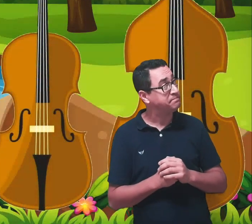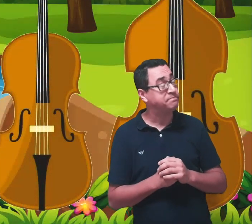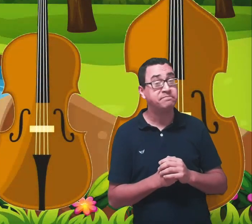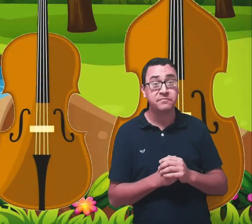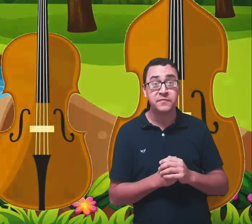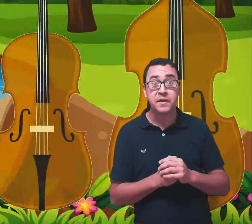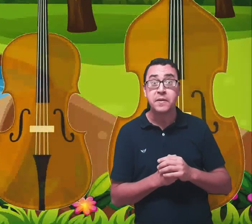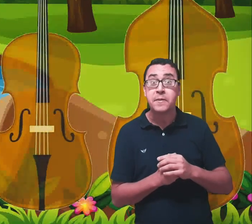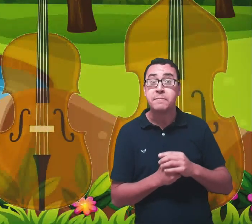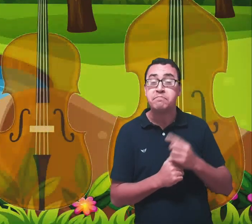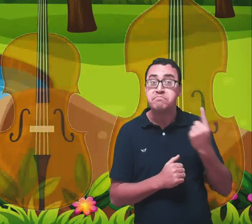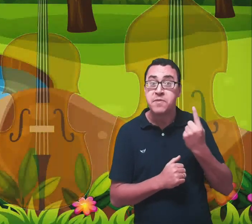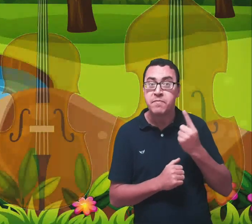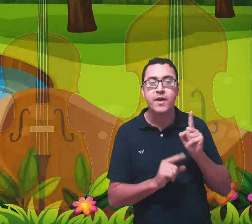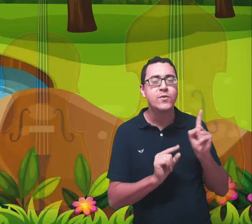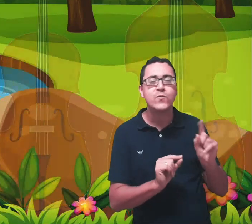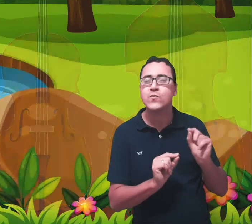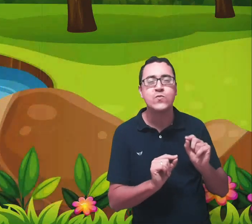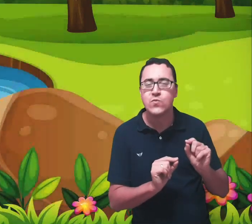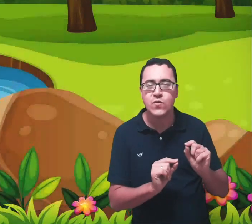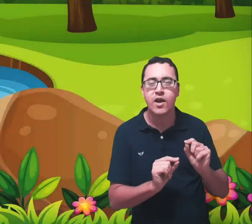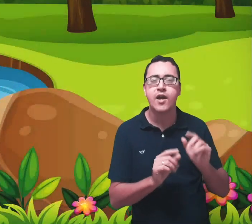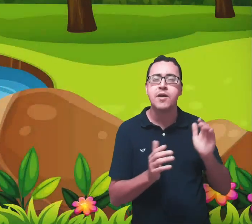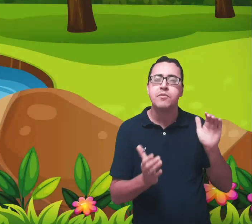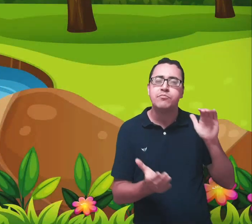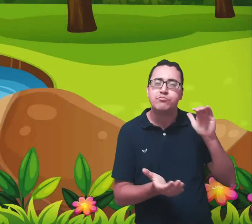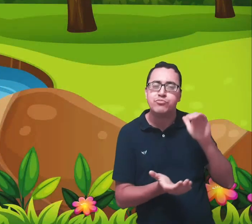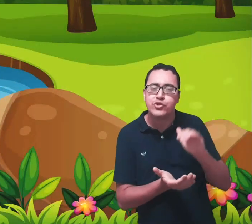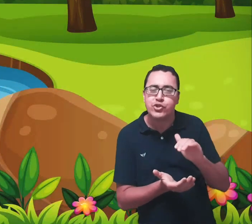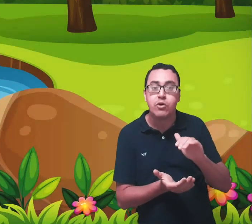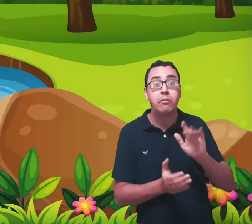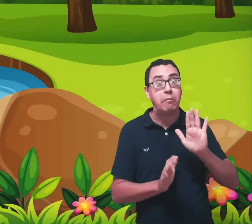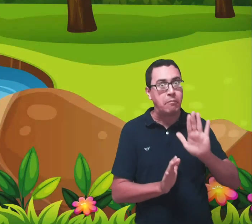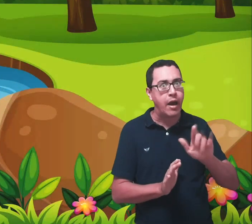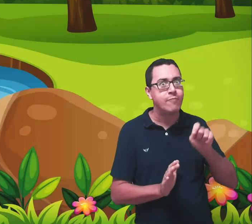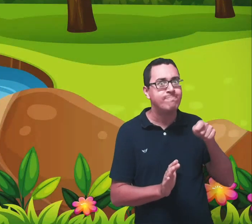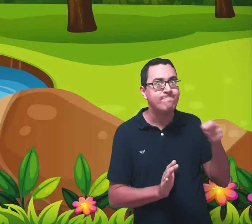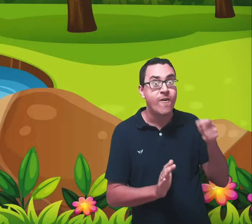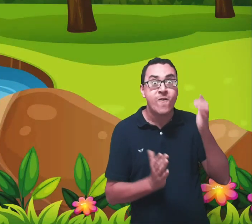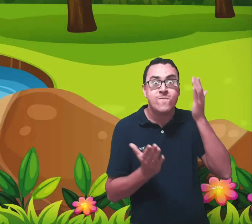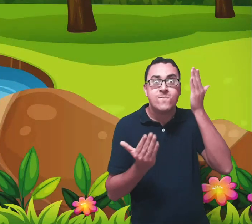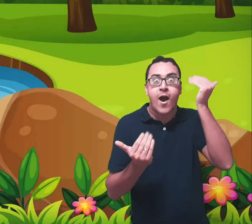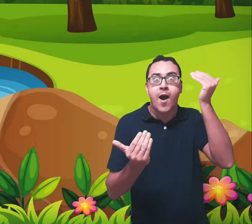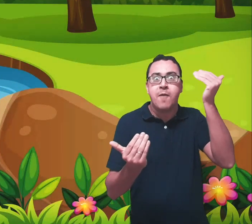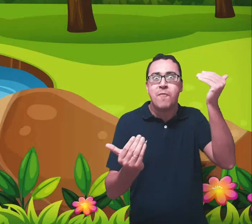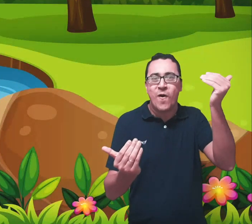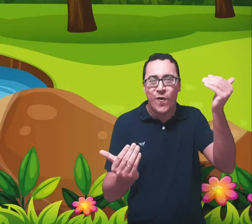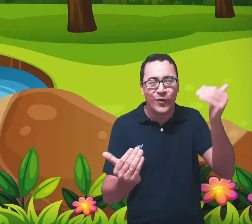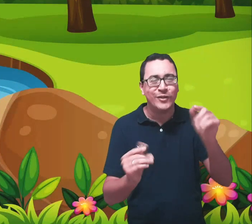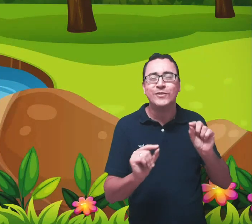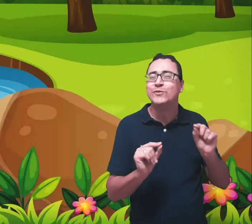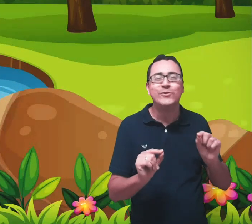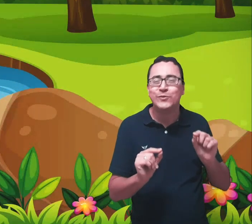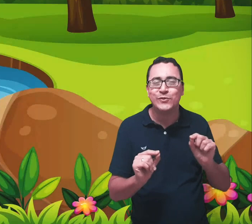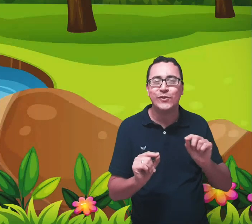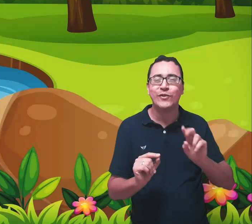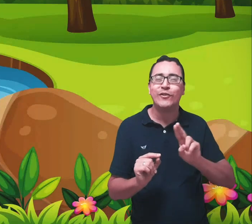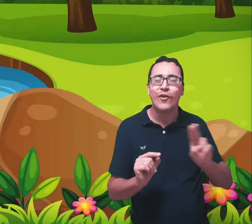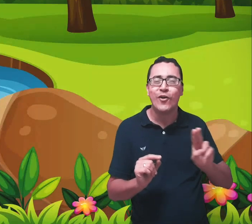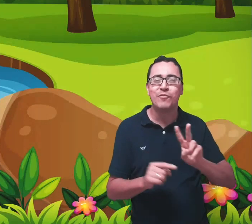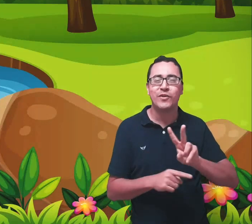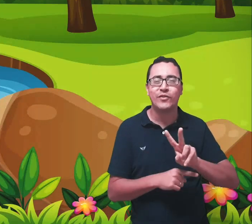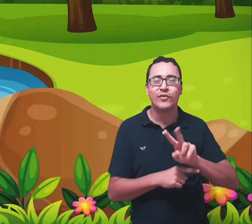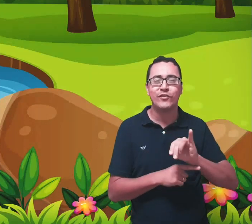Vamos começar com este daqui. Ele é o menor, mas em compensação, um dos mais famosos da família. Ele é chamado de